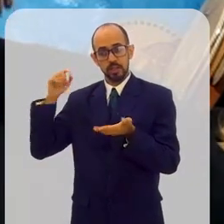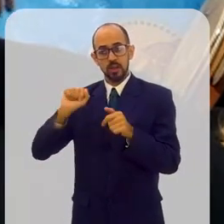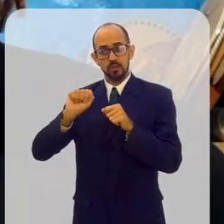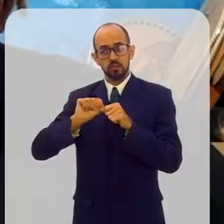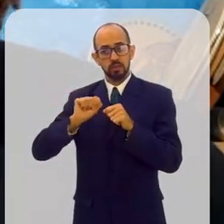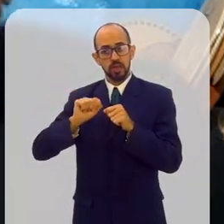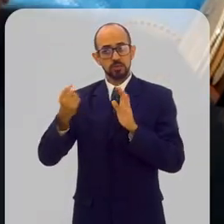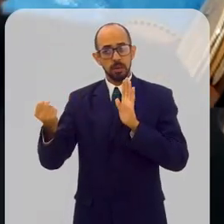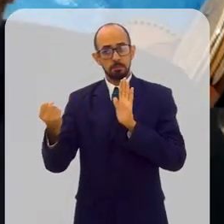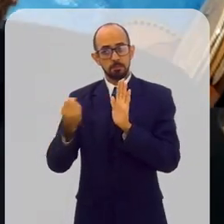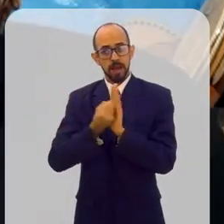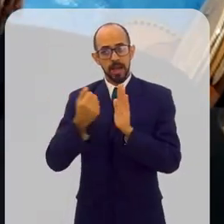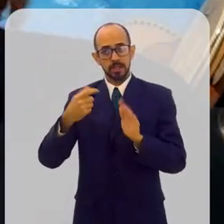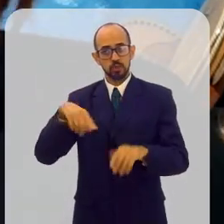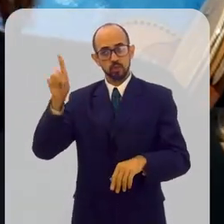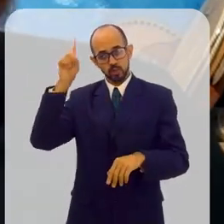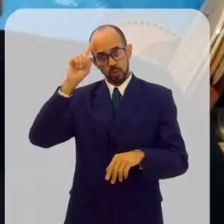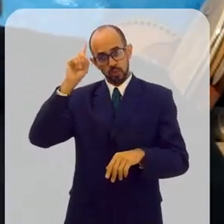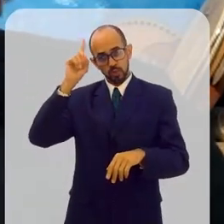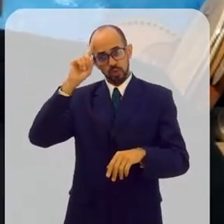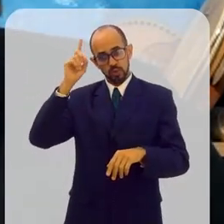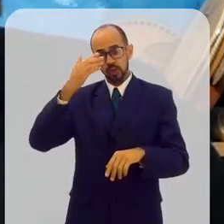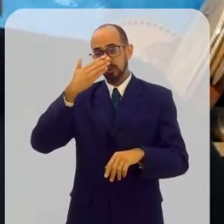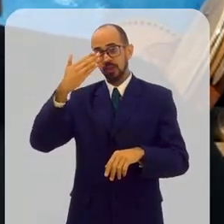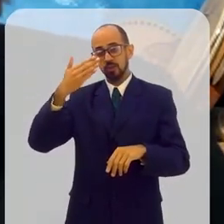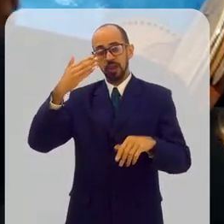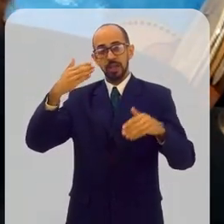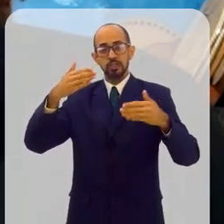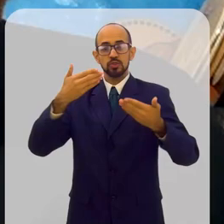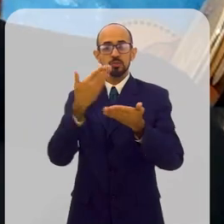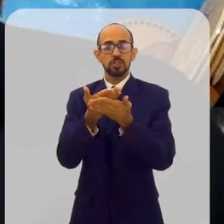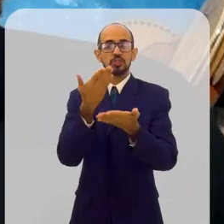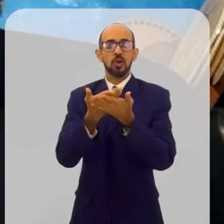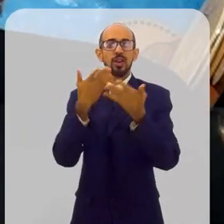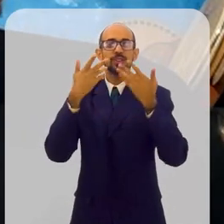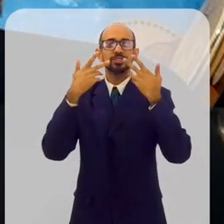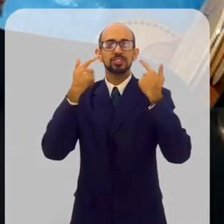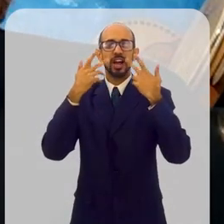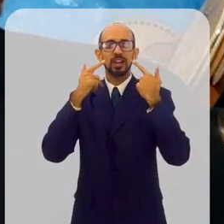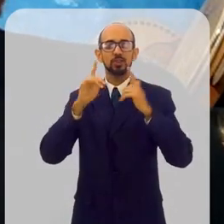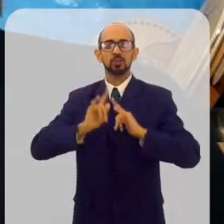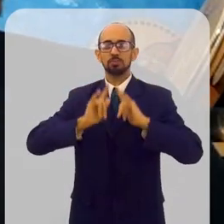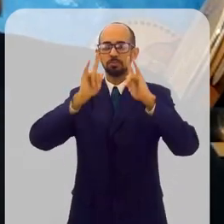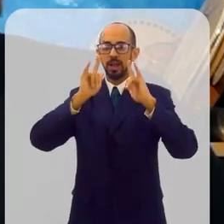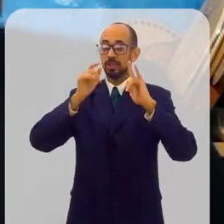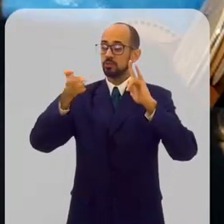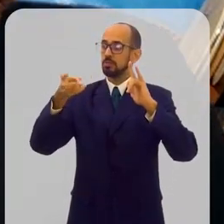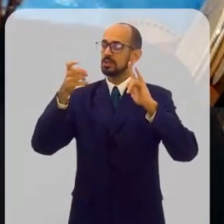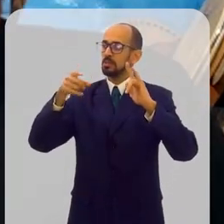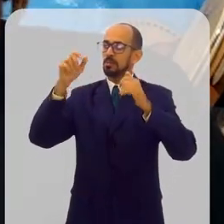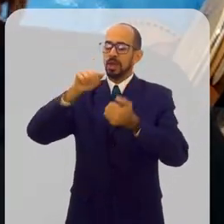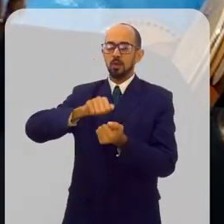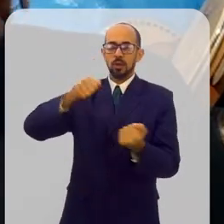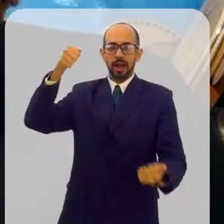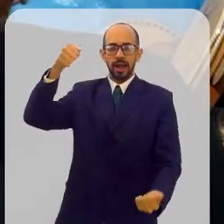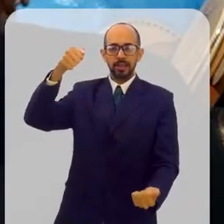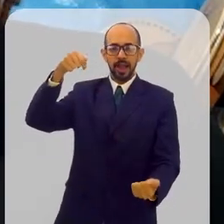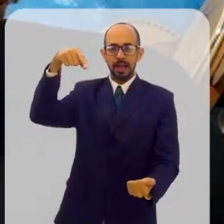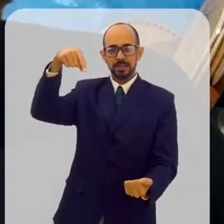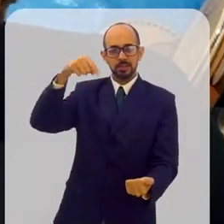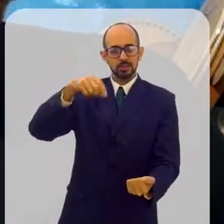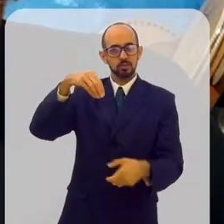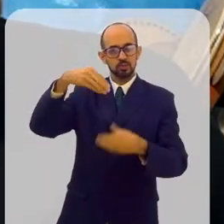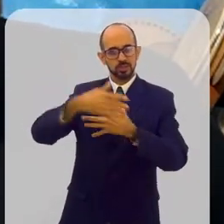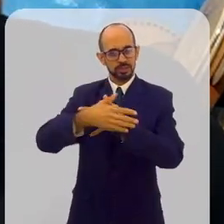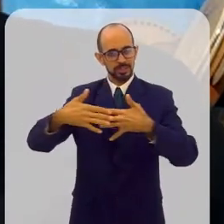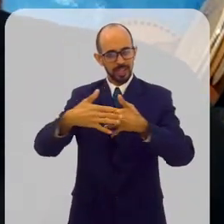advocacia marca, né, a possibilidade de eu passar todo dia em frente a uma escola de teatro, dentro de um prédio de teatro, de ver em cartaz um